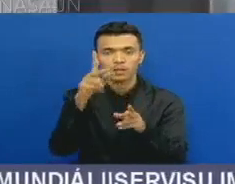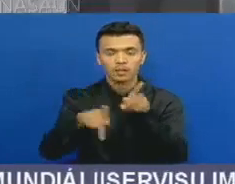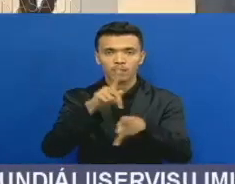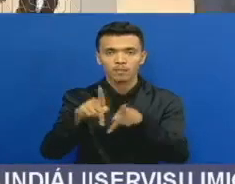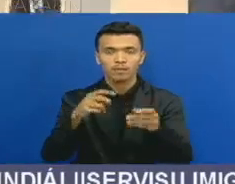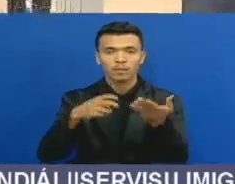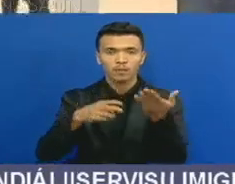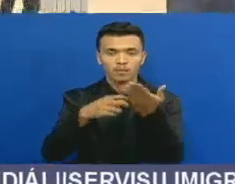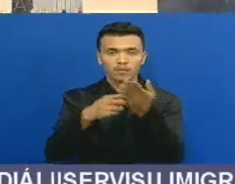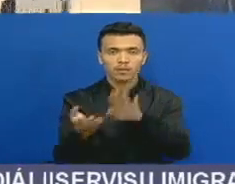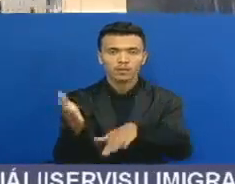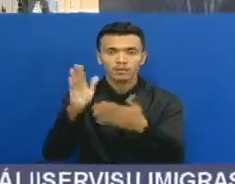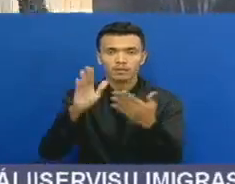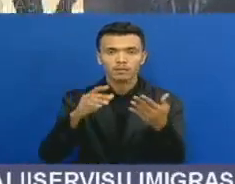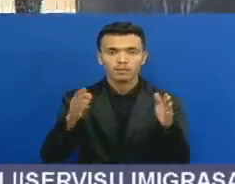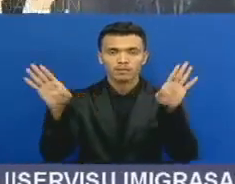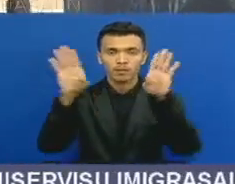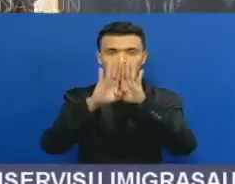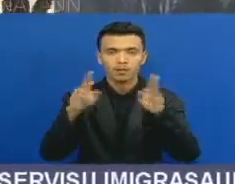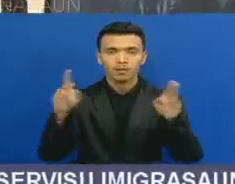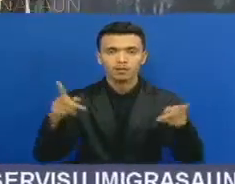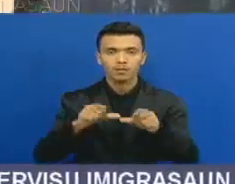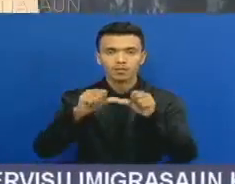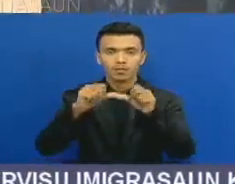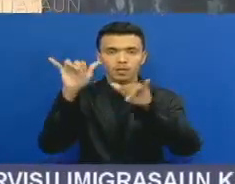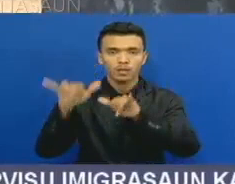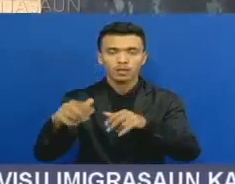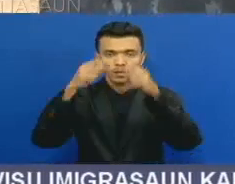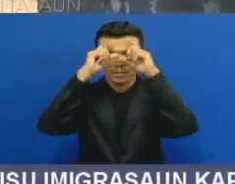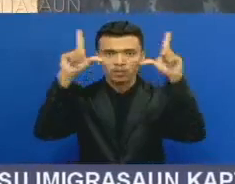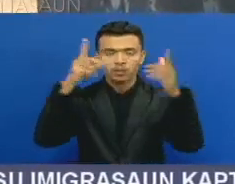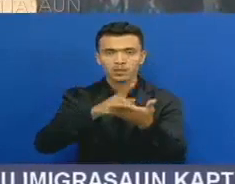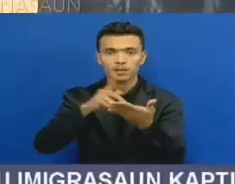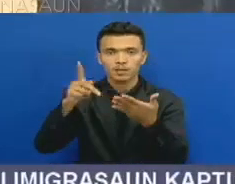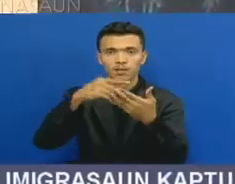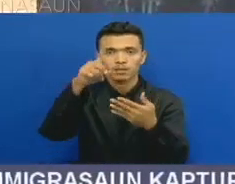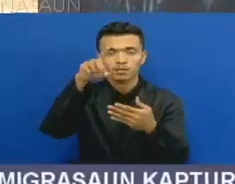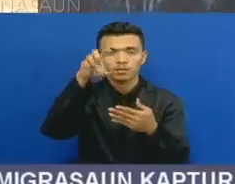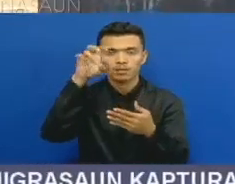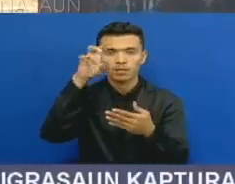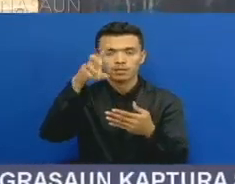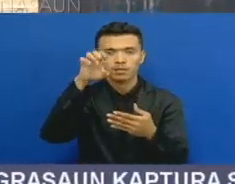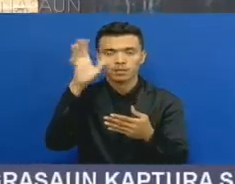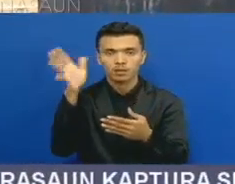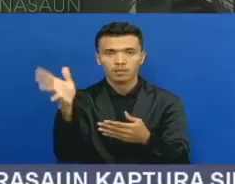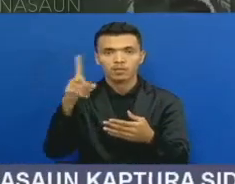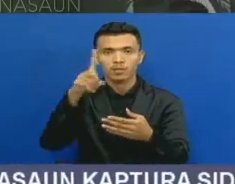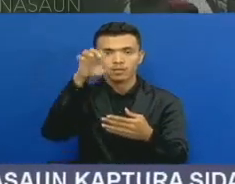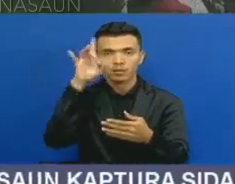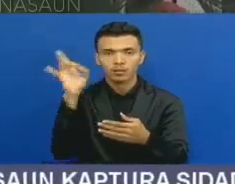nebe visto mate, no continua rela e Timor-Leste, sem selo multa dólar atos ida limanulo, to dólar atos lima